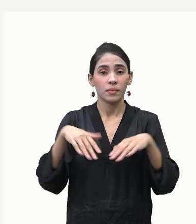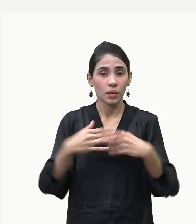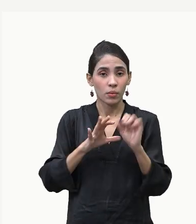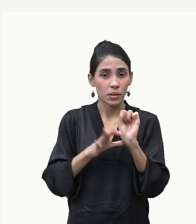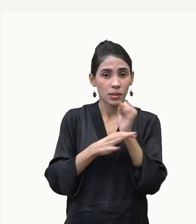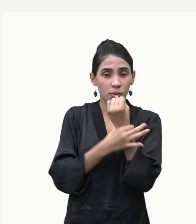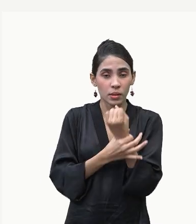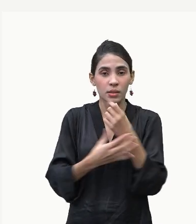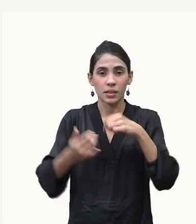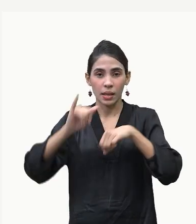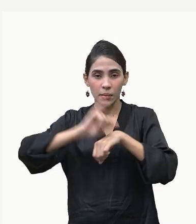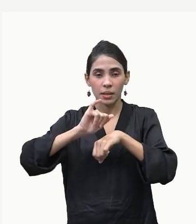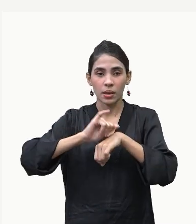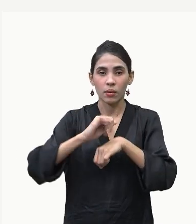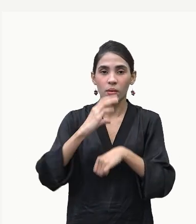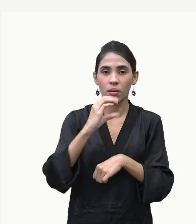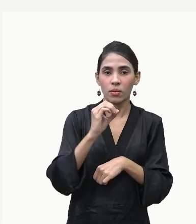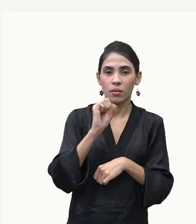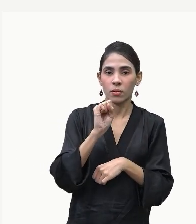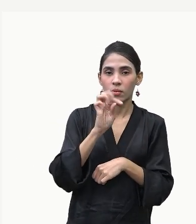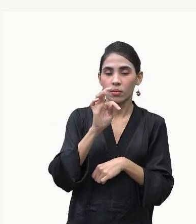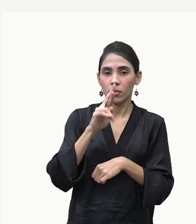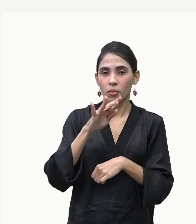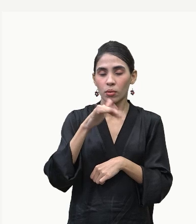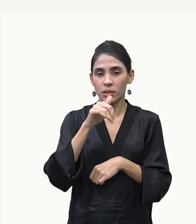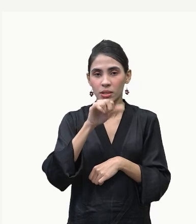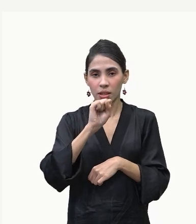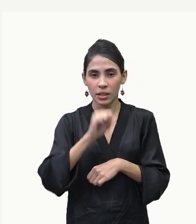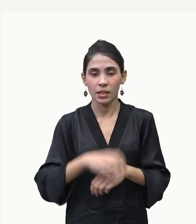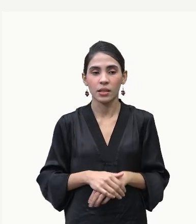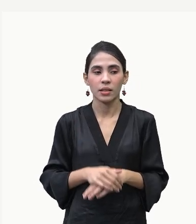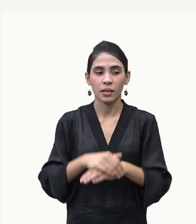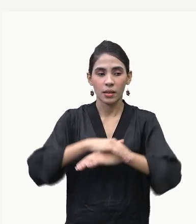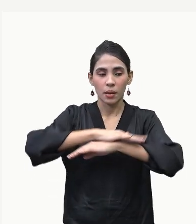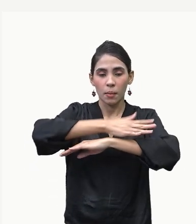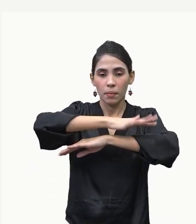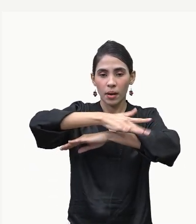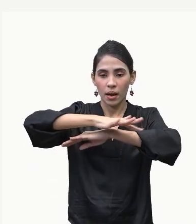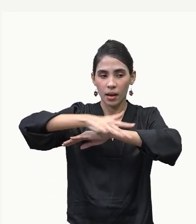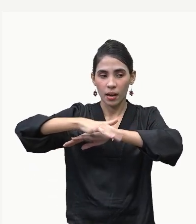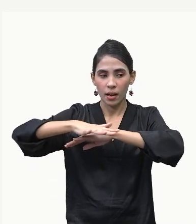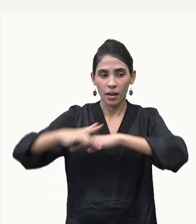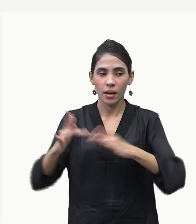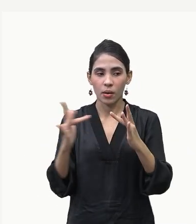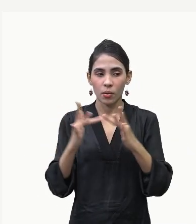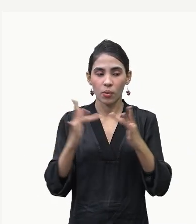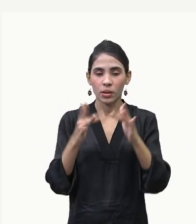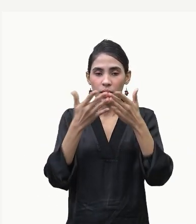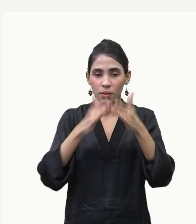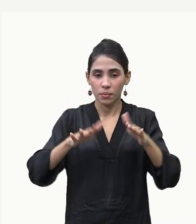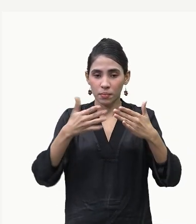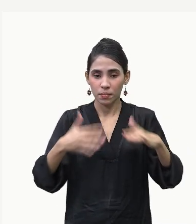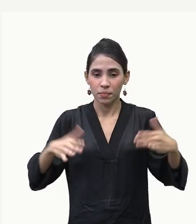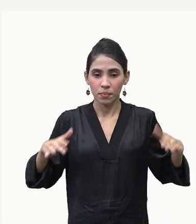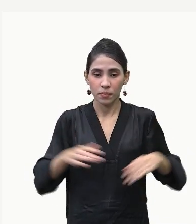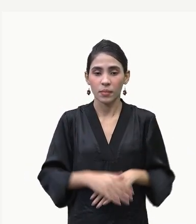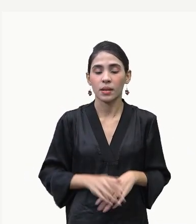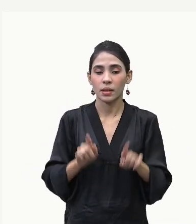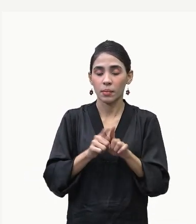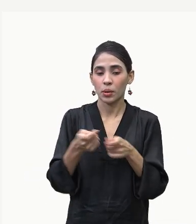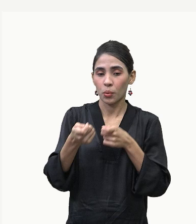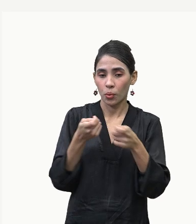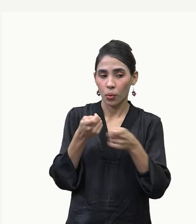fortalecimento das capitais costeiras, isso diz respeito à costa aí com o Oceano Atlântico, regulação da mineração